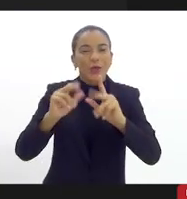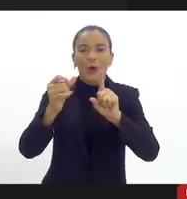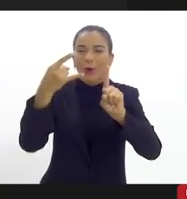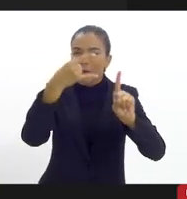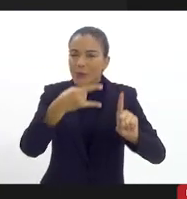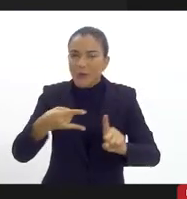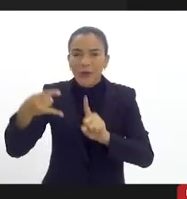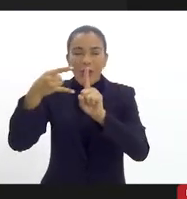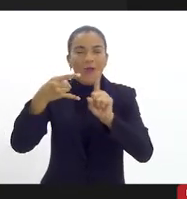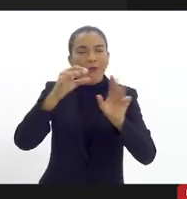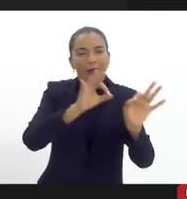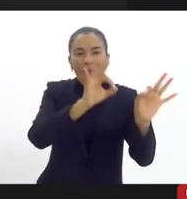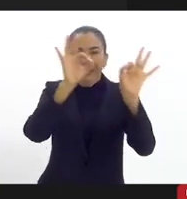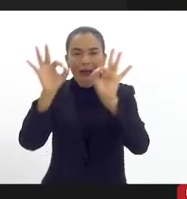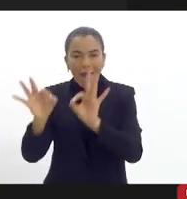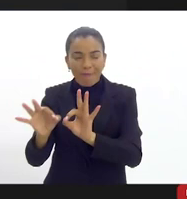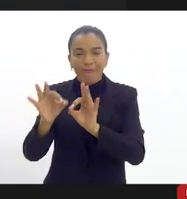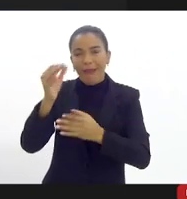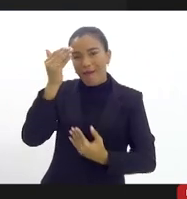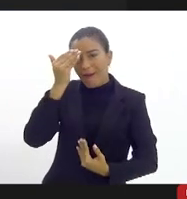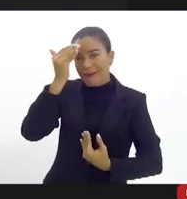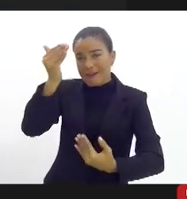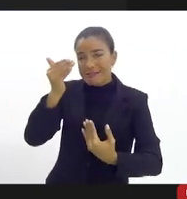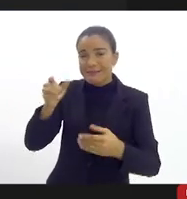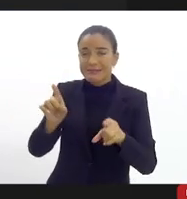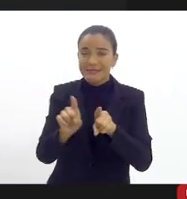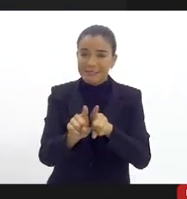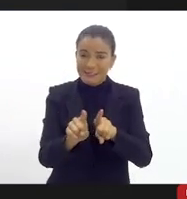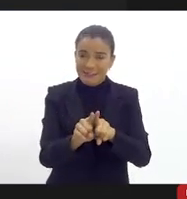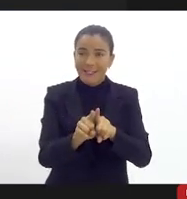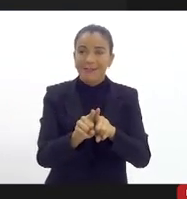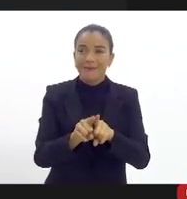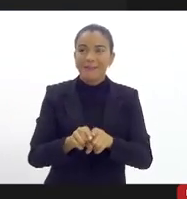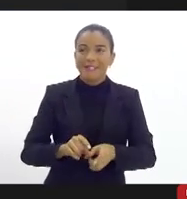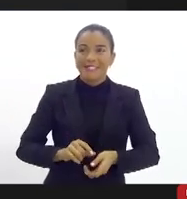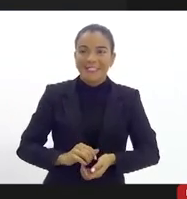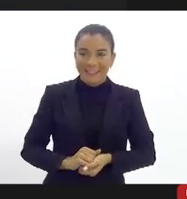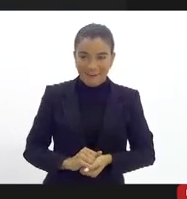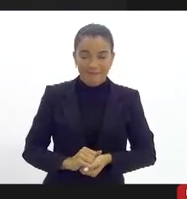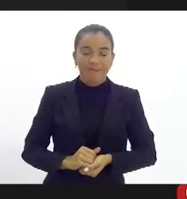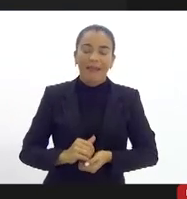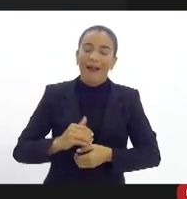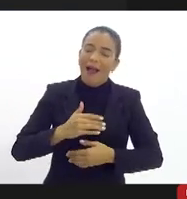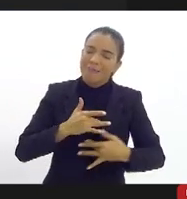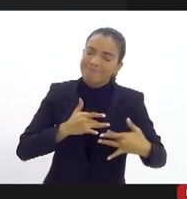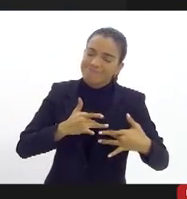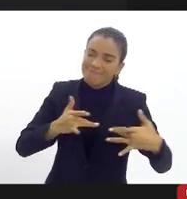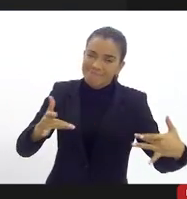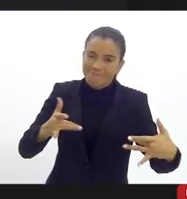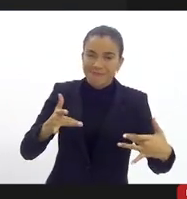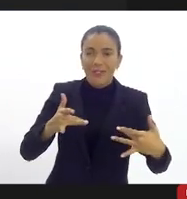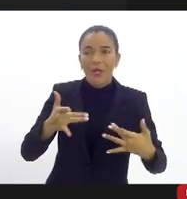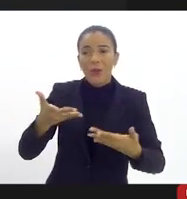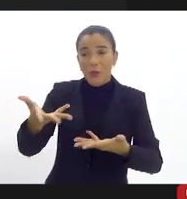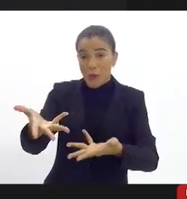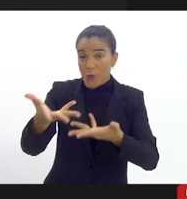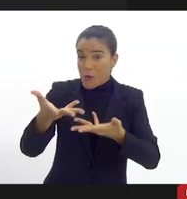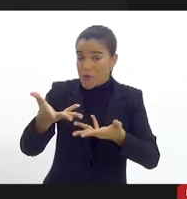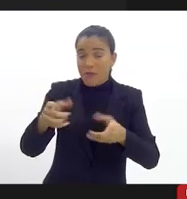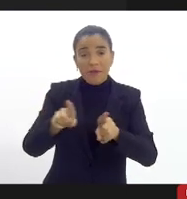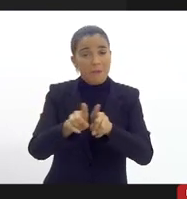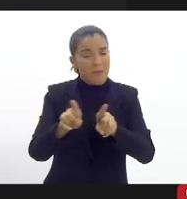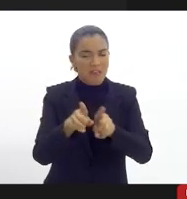essa importante audiência pública e agradecer a generosidade sua de chamar um tema